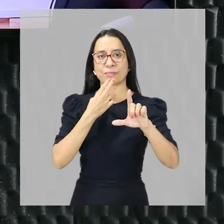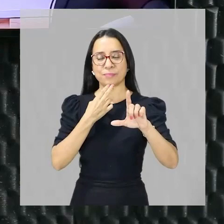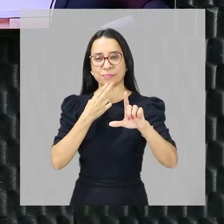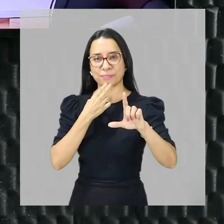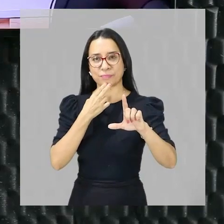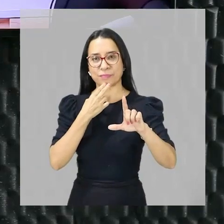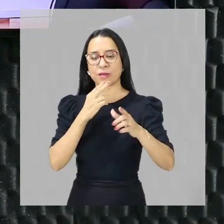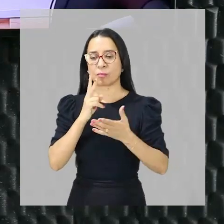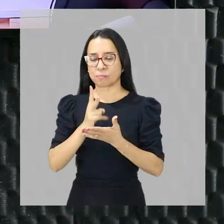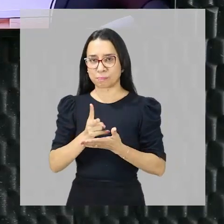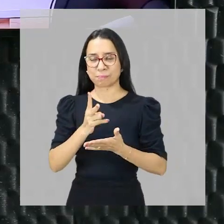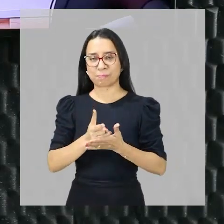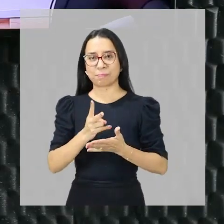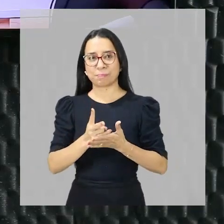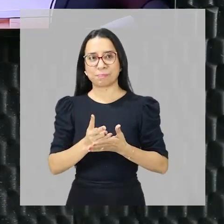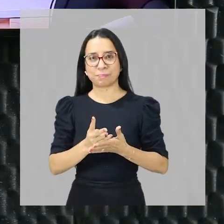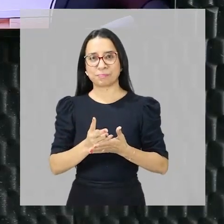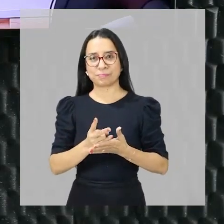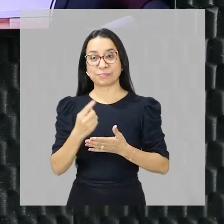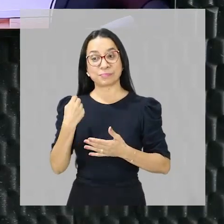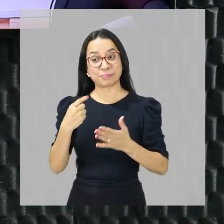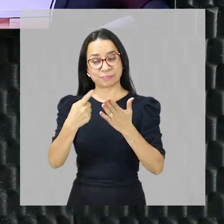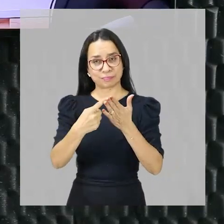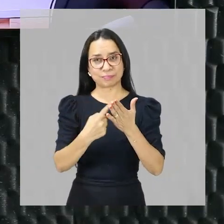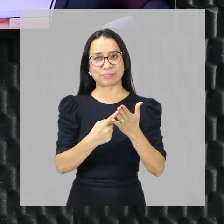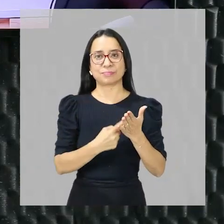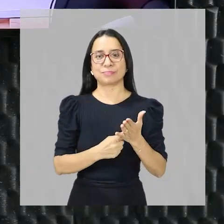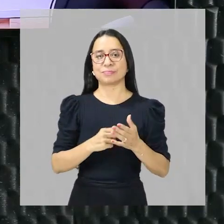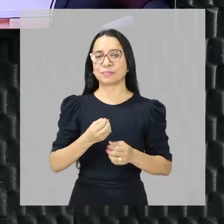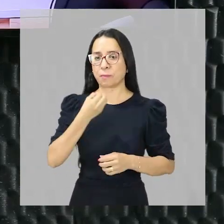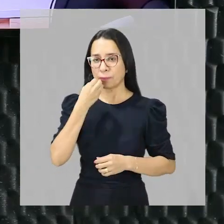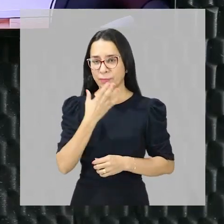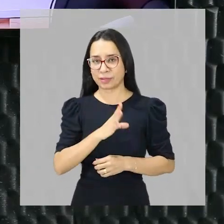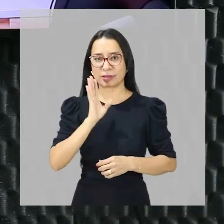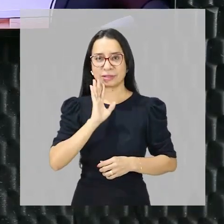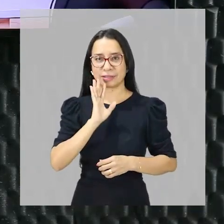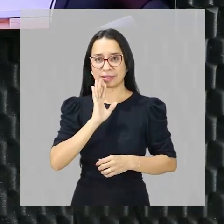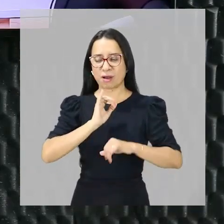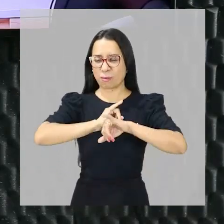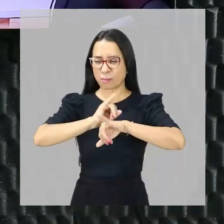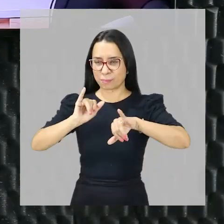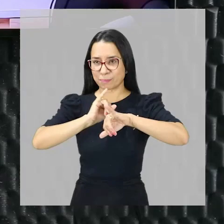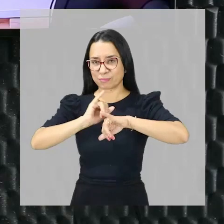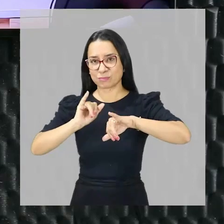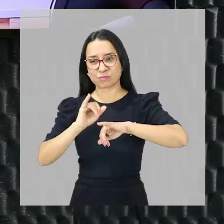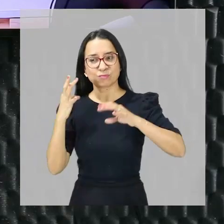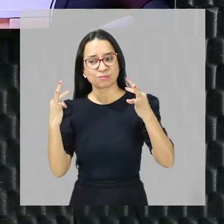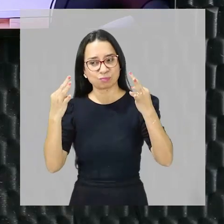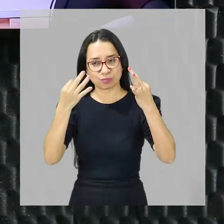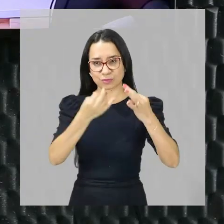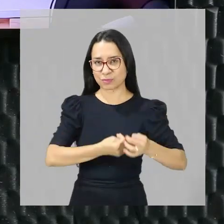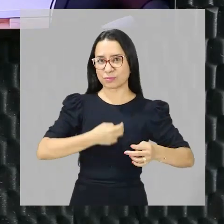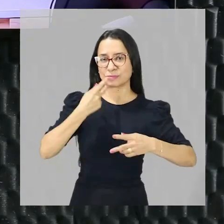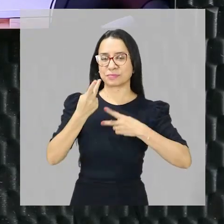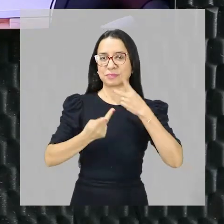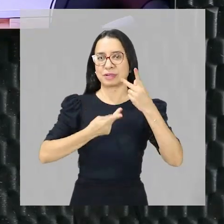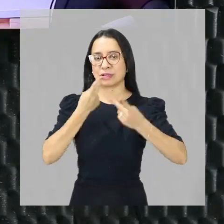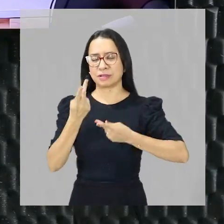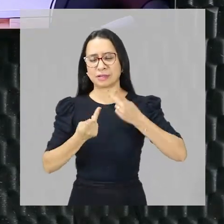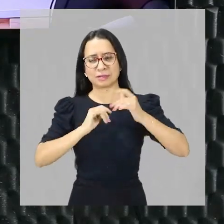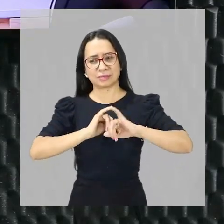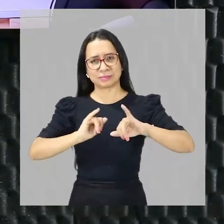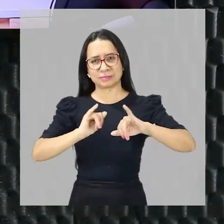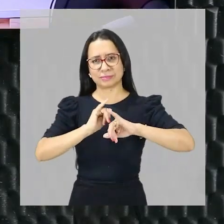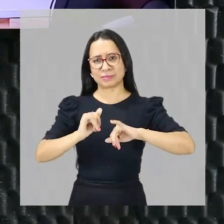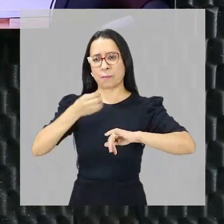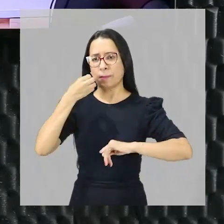Dias, dando continuidade a esse projeto que está aí na boca da população, tá todo mundo aí falando desse